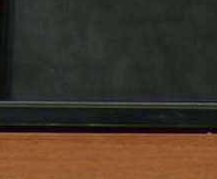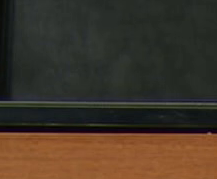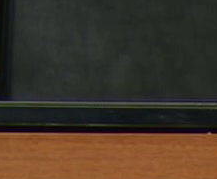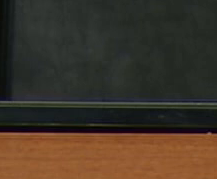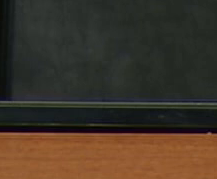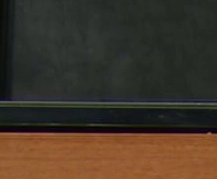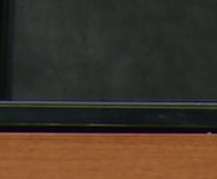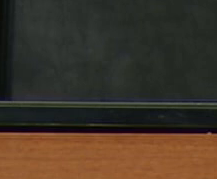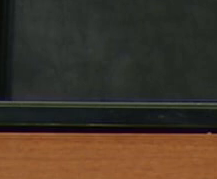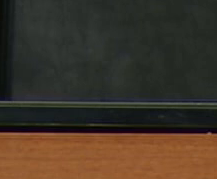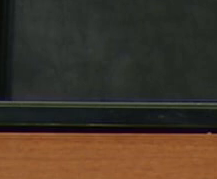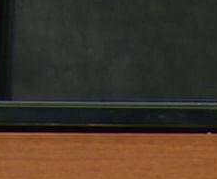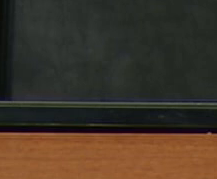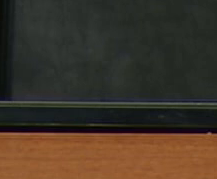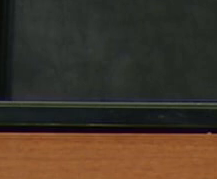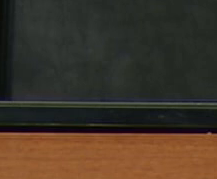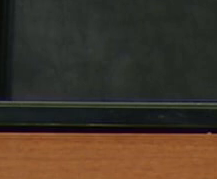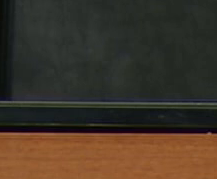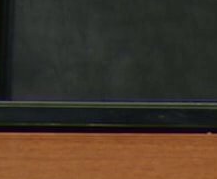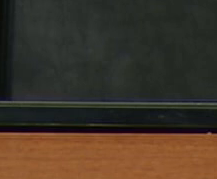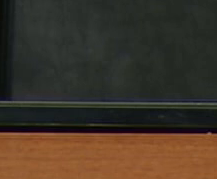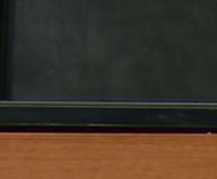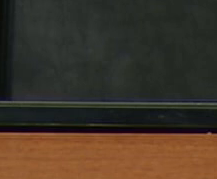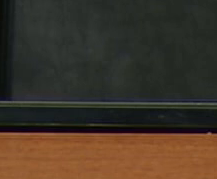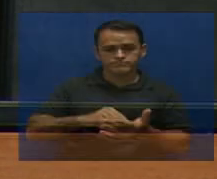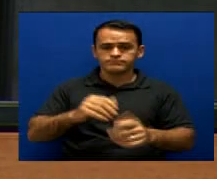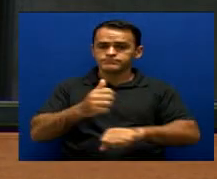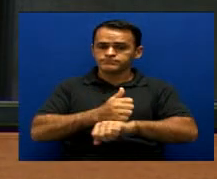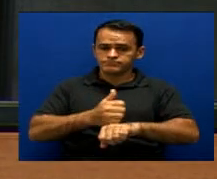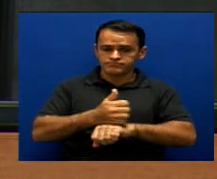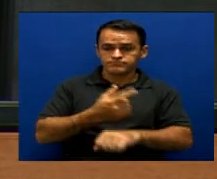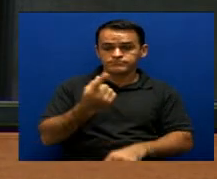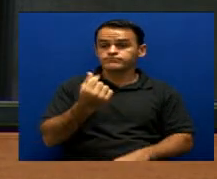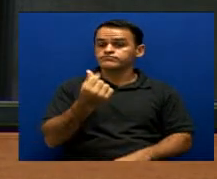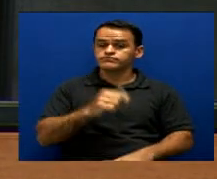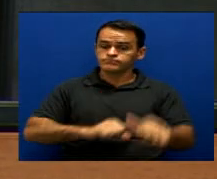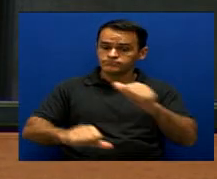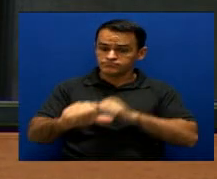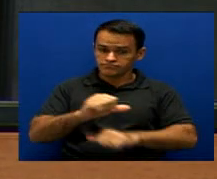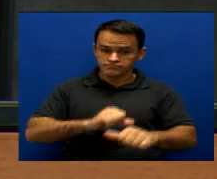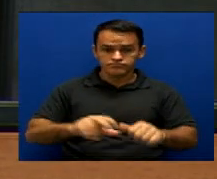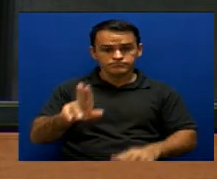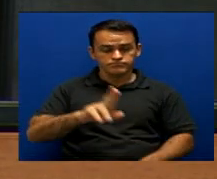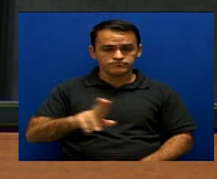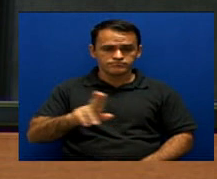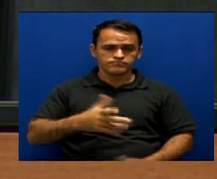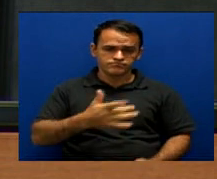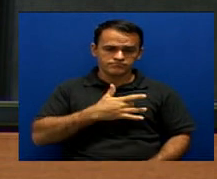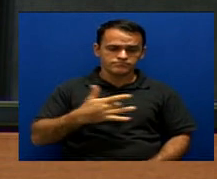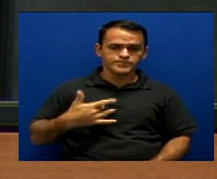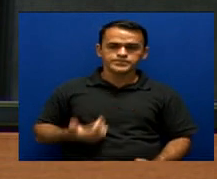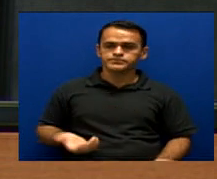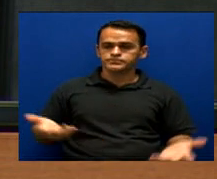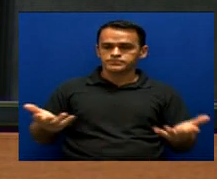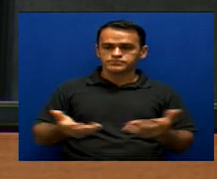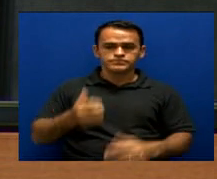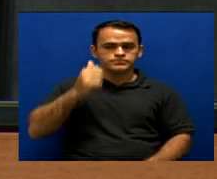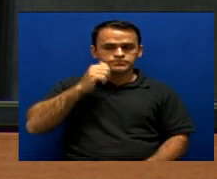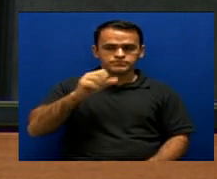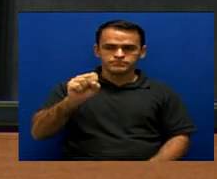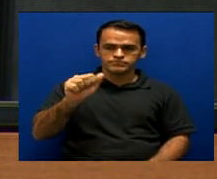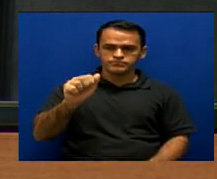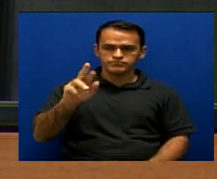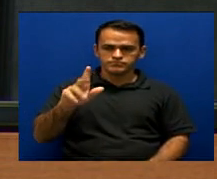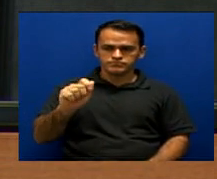médicos falta profissionais não deveria ser revertido dinheiro para essa contratação pobre agora fala passarela conselheira municipal